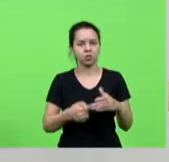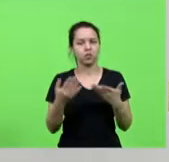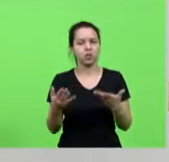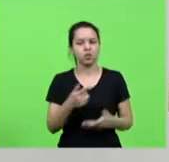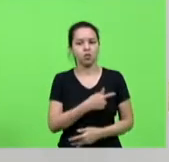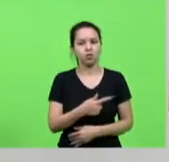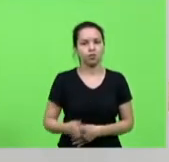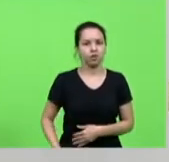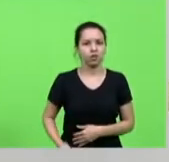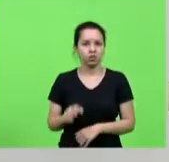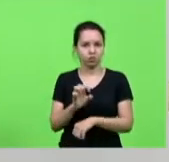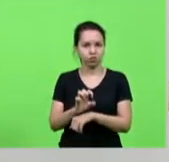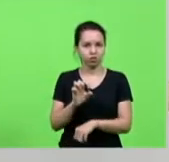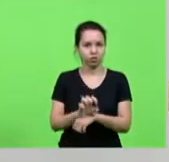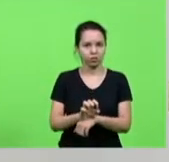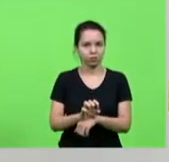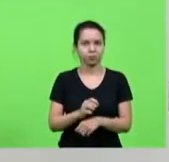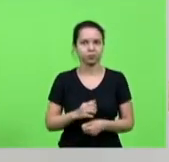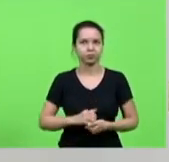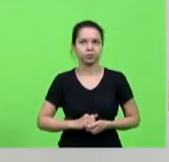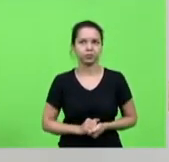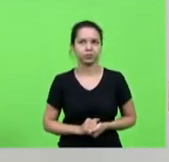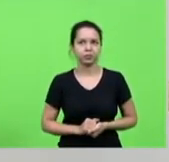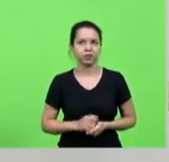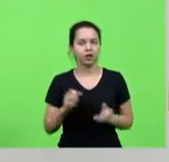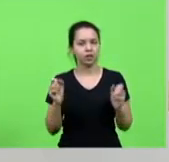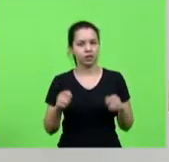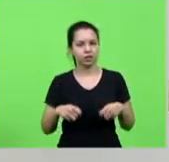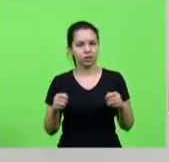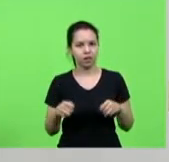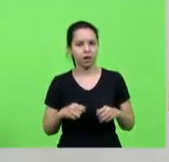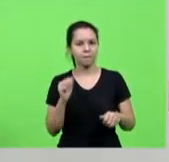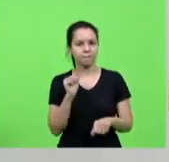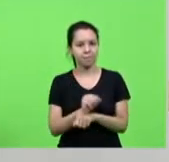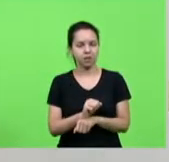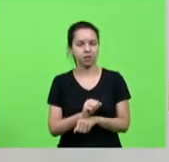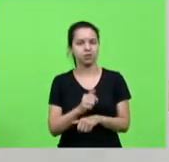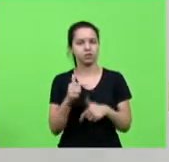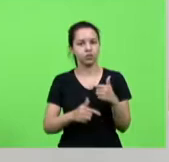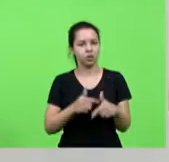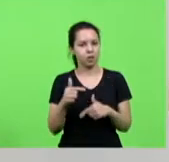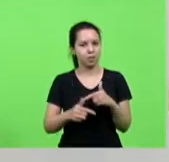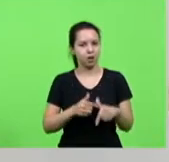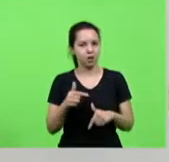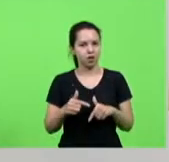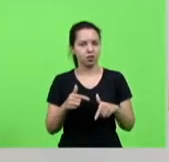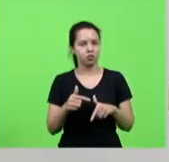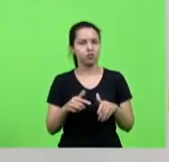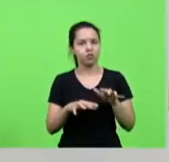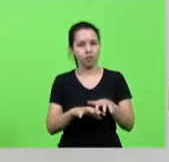Estado, para que possa ser interrompido o trabalho de forma remota.